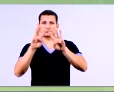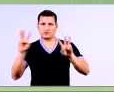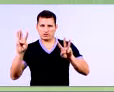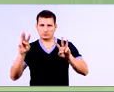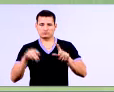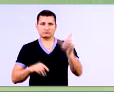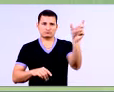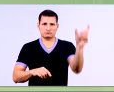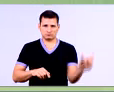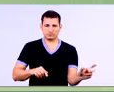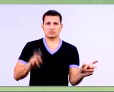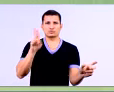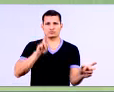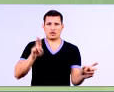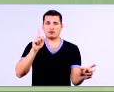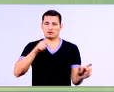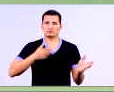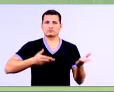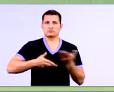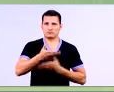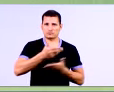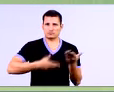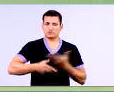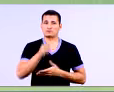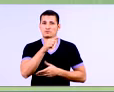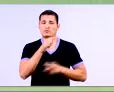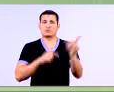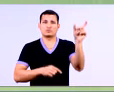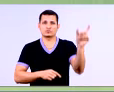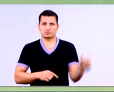usuário, é interagir com esse usuário,